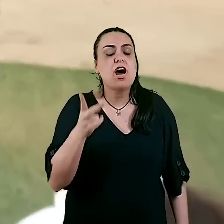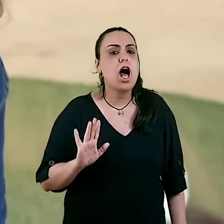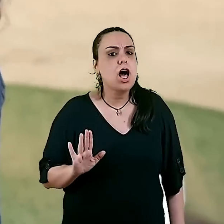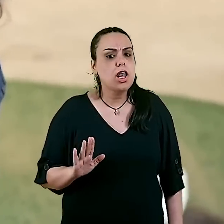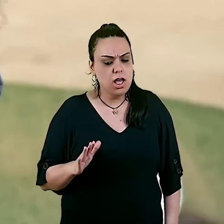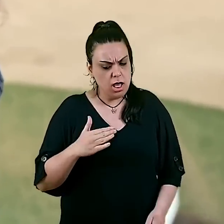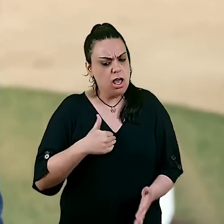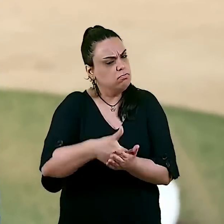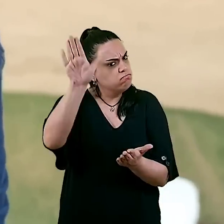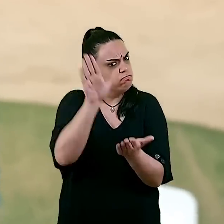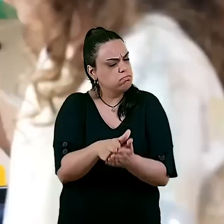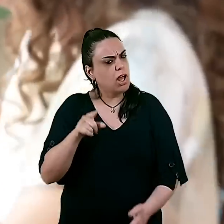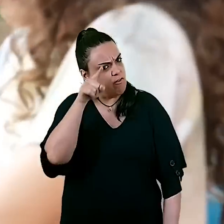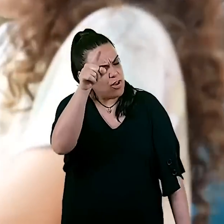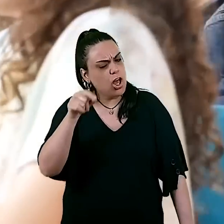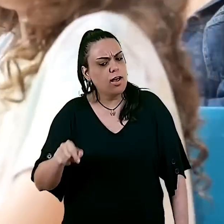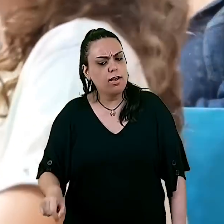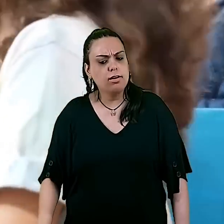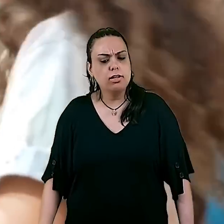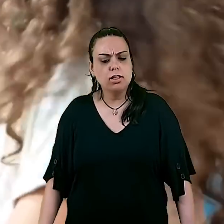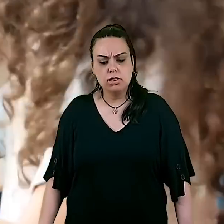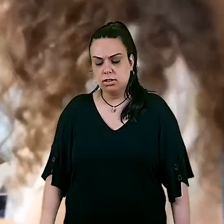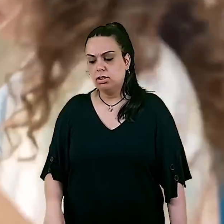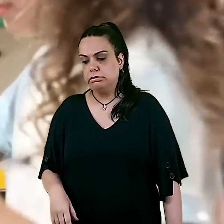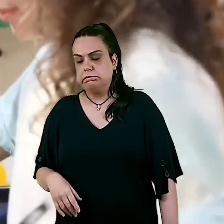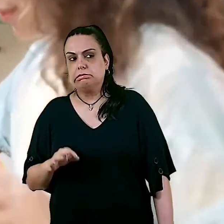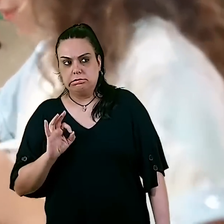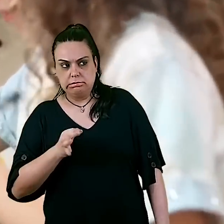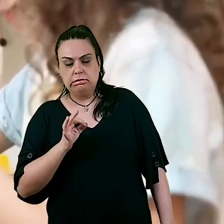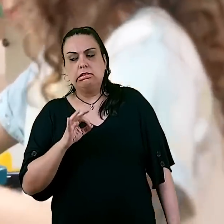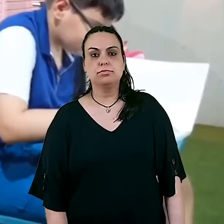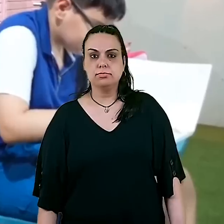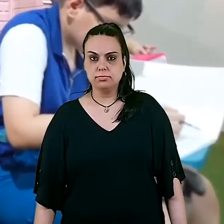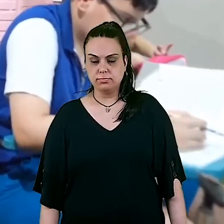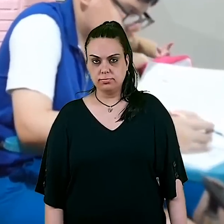viu? Eu te pego lá fora. É, Valentina, realmente é pior do que eu.